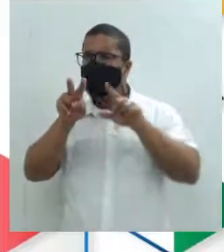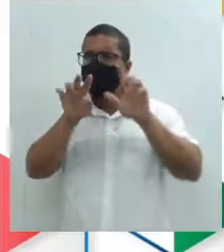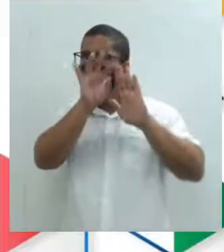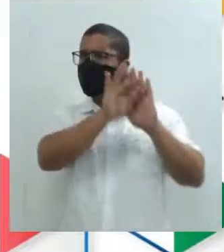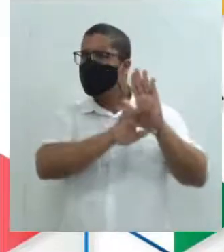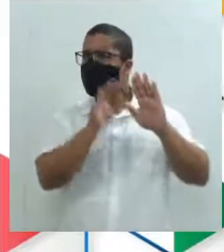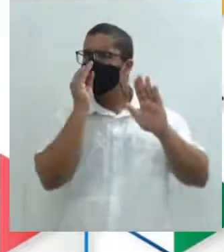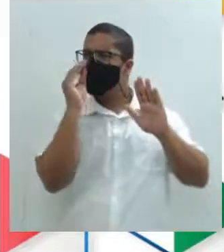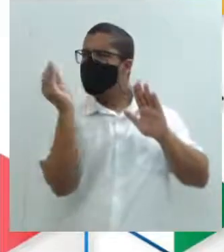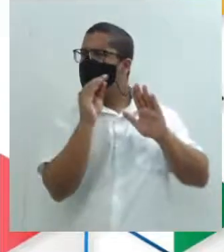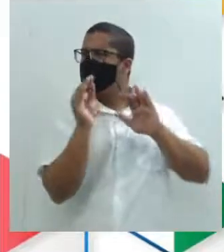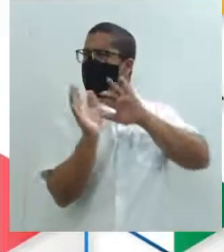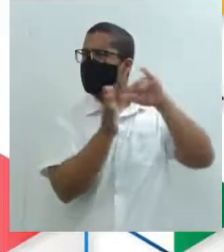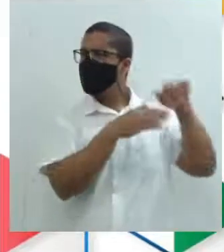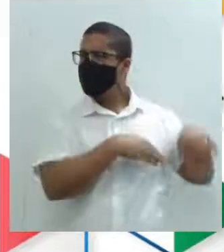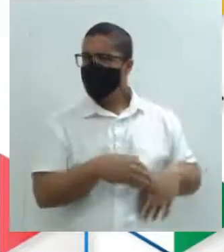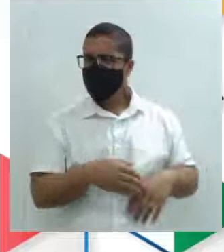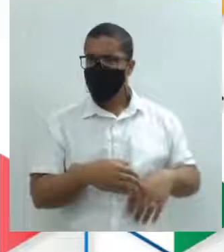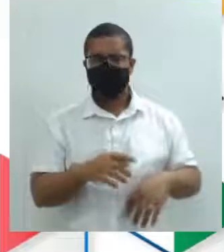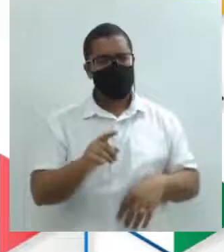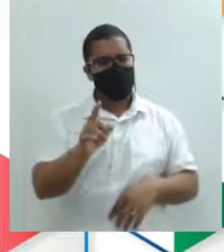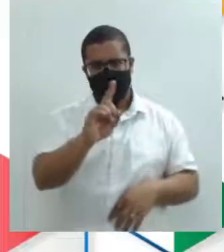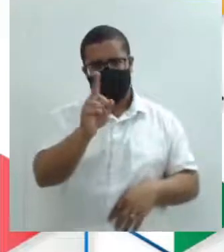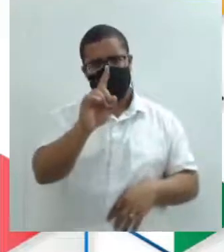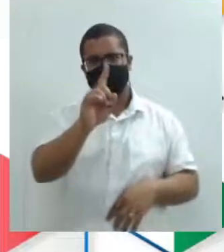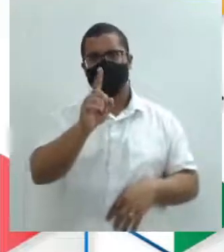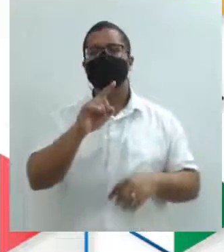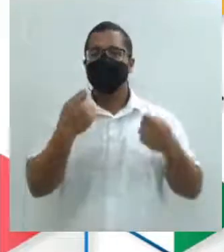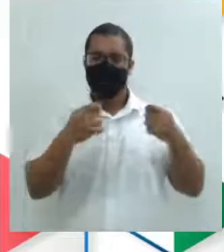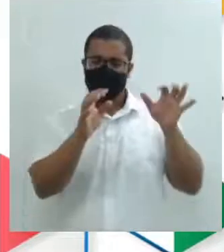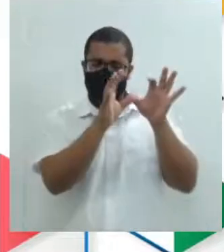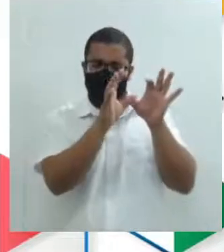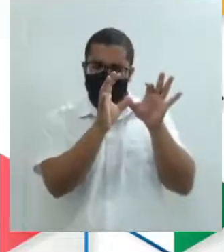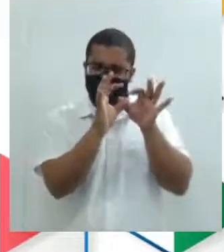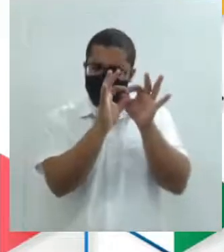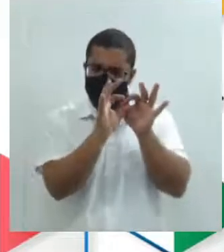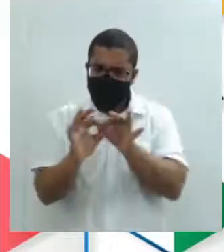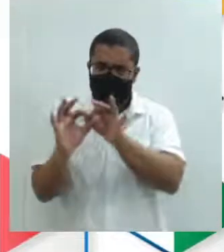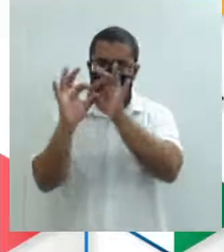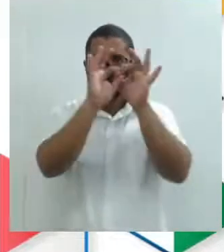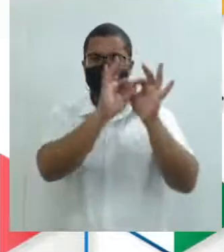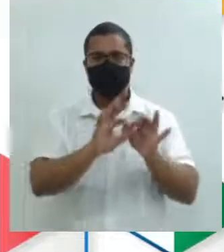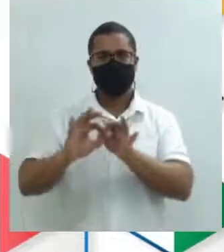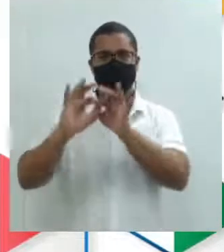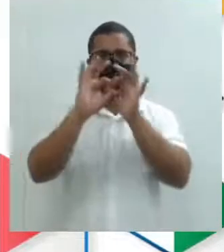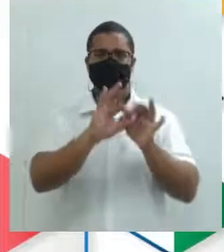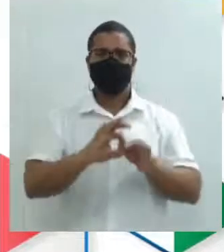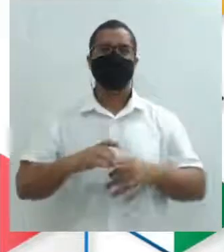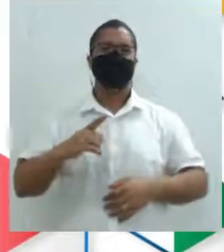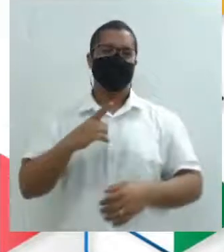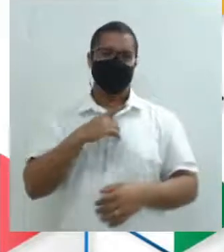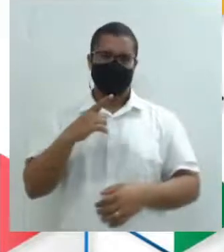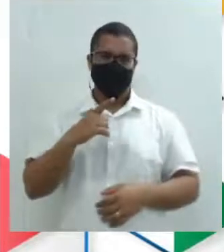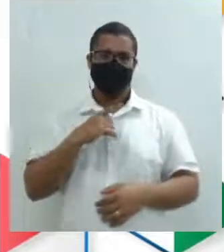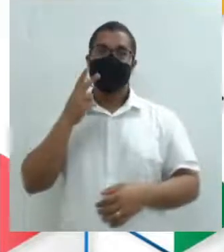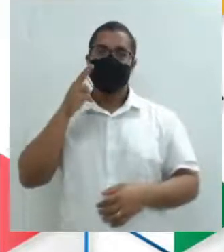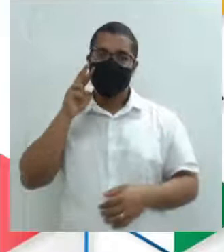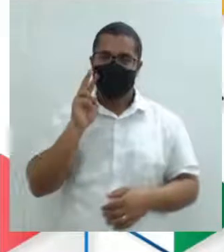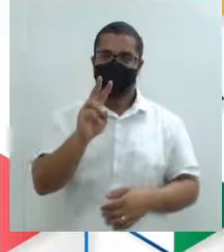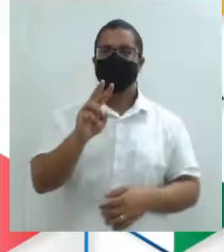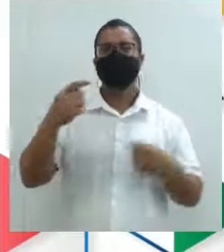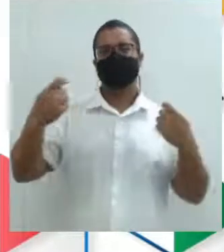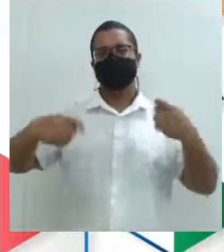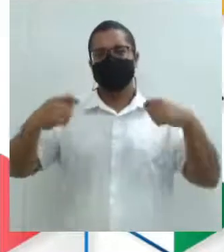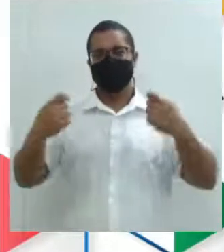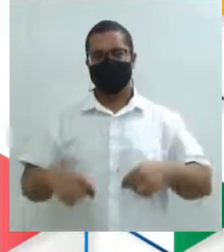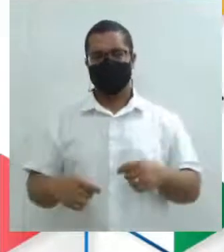leiam apenas e vejam e esqueçam a parte textual, a parte verbal. É importante que você faça a leitura global desse